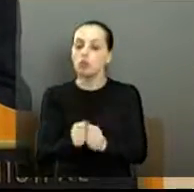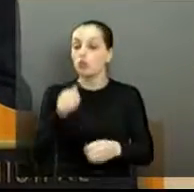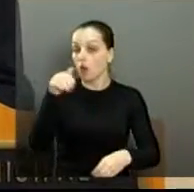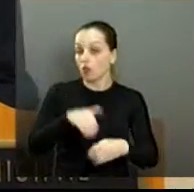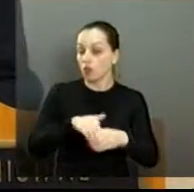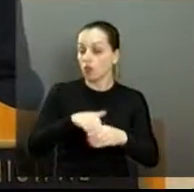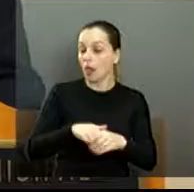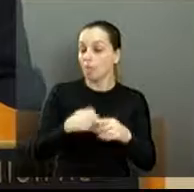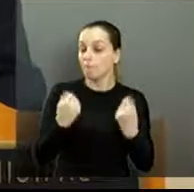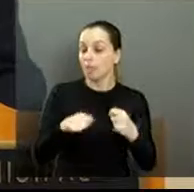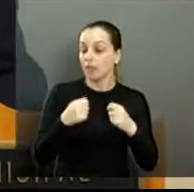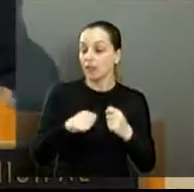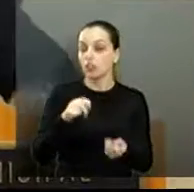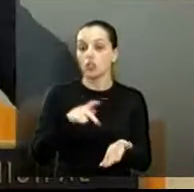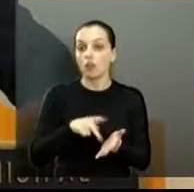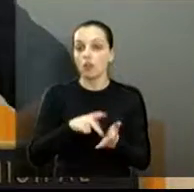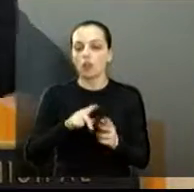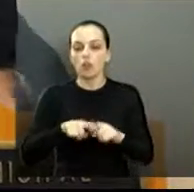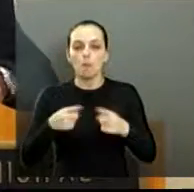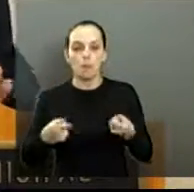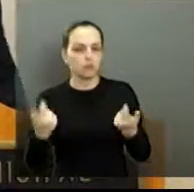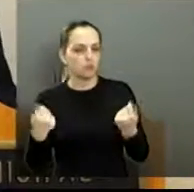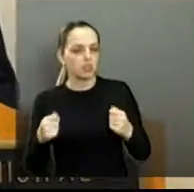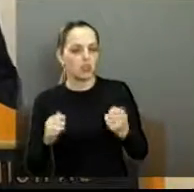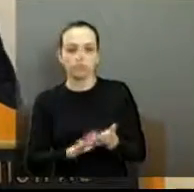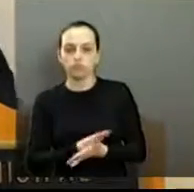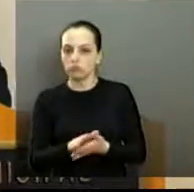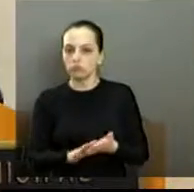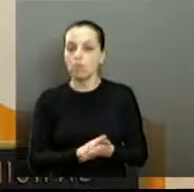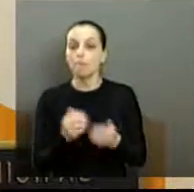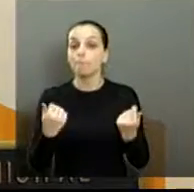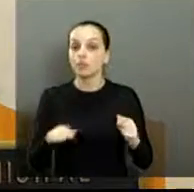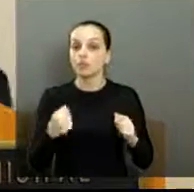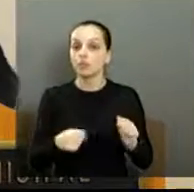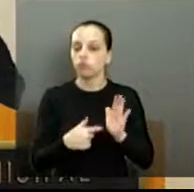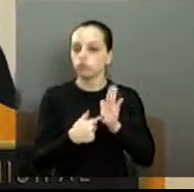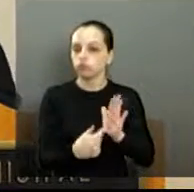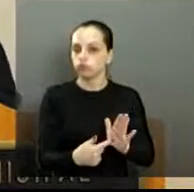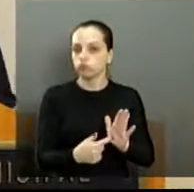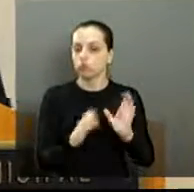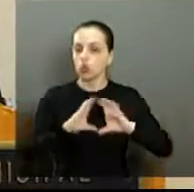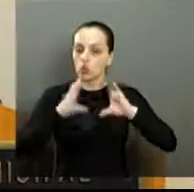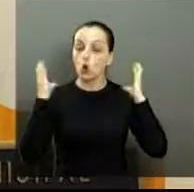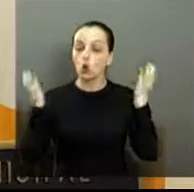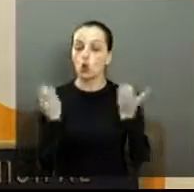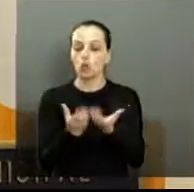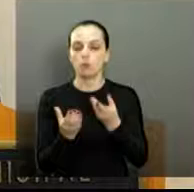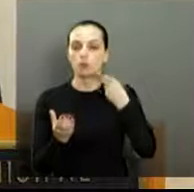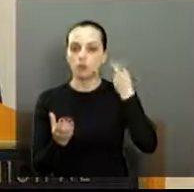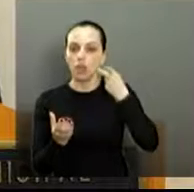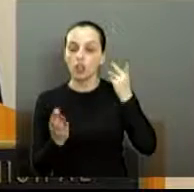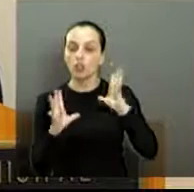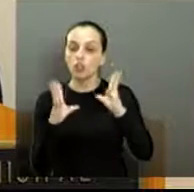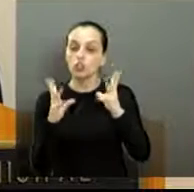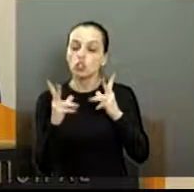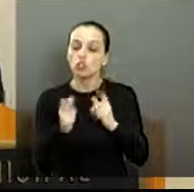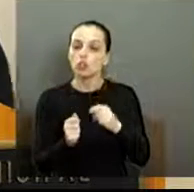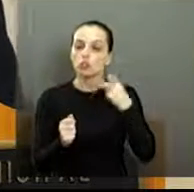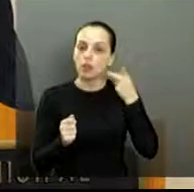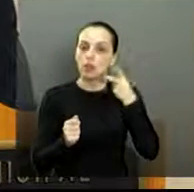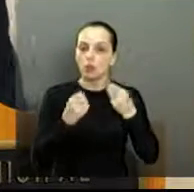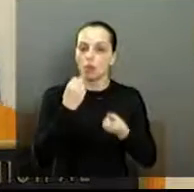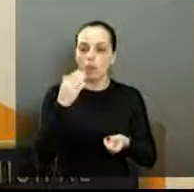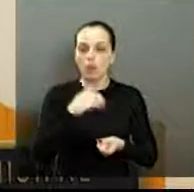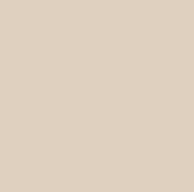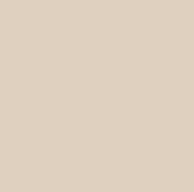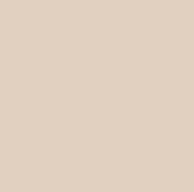o que for necessário pra eles mas não precisava disso provas e matéria coletiva em nome de toda a casa e toda a instituição uma boa noite